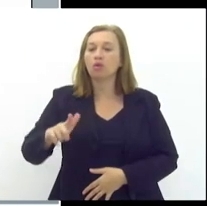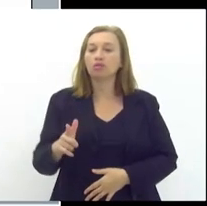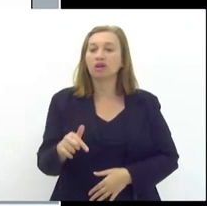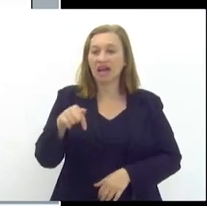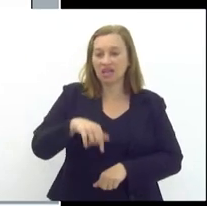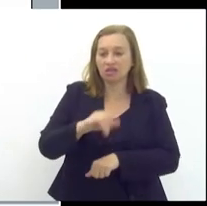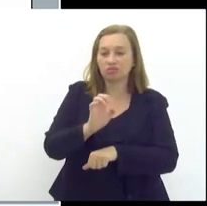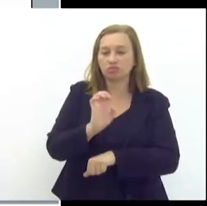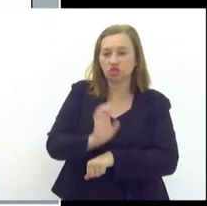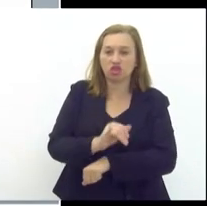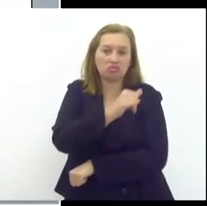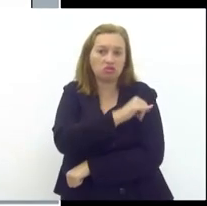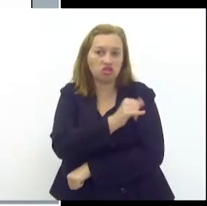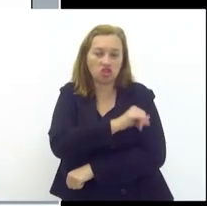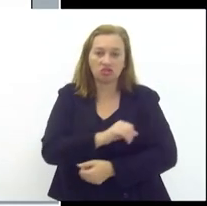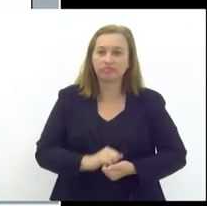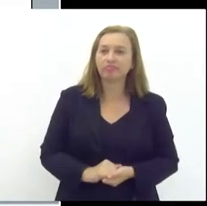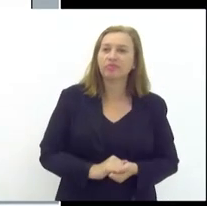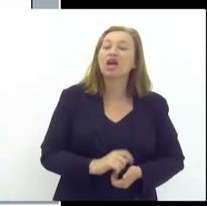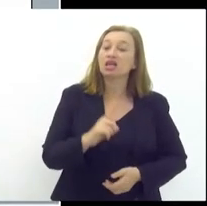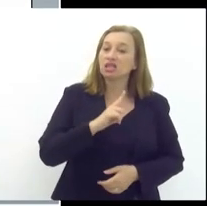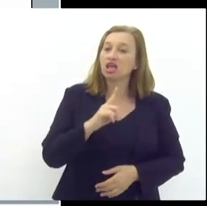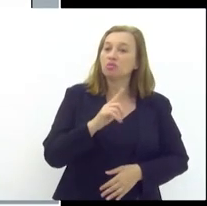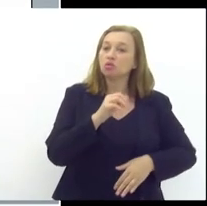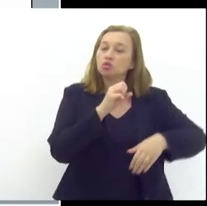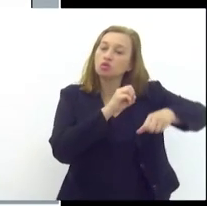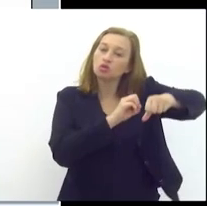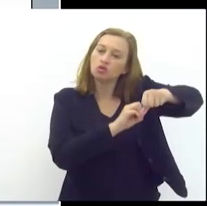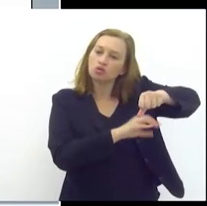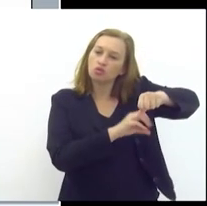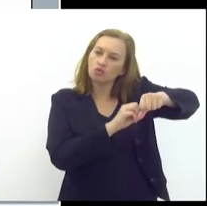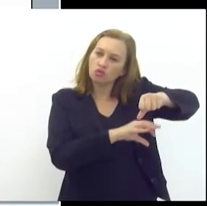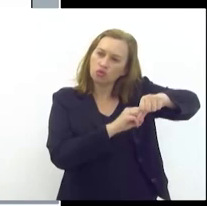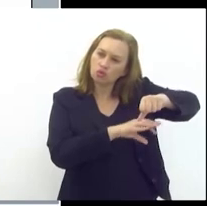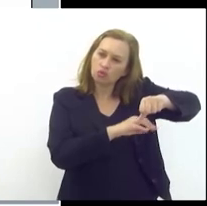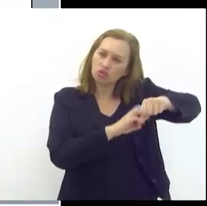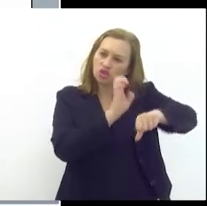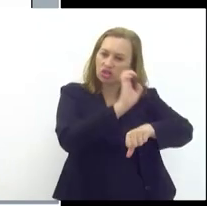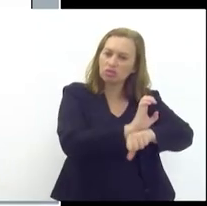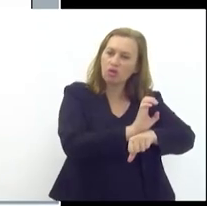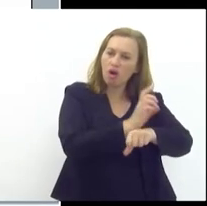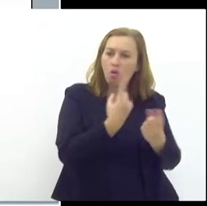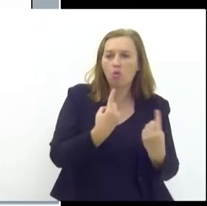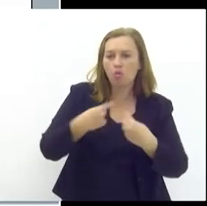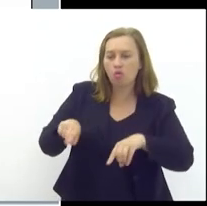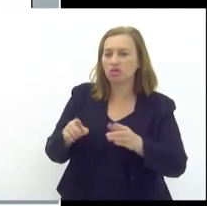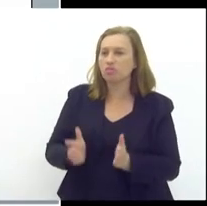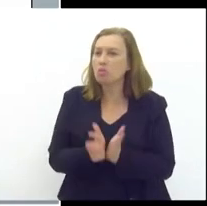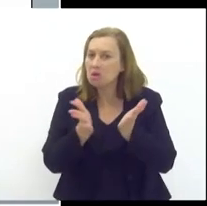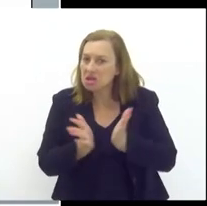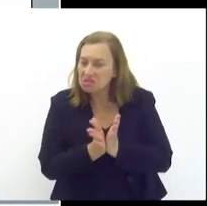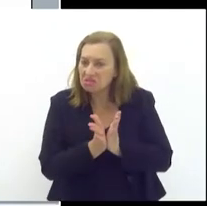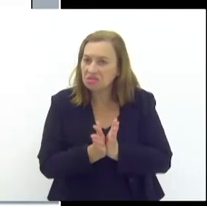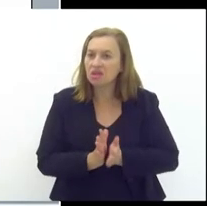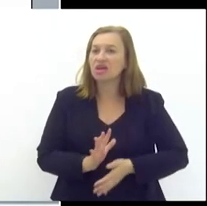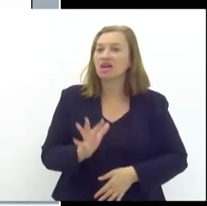Janeiro nós temos o fundo Estadual de combate à pobreza o